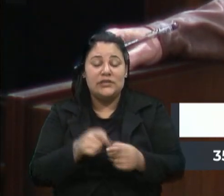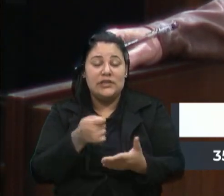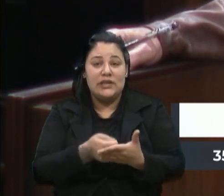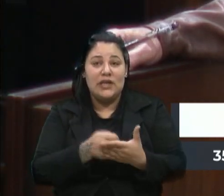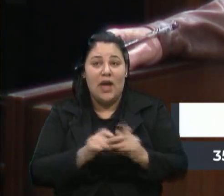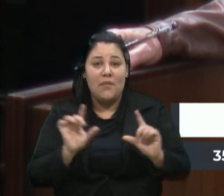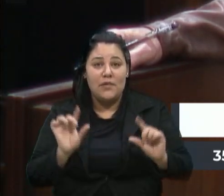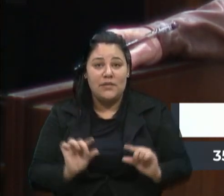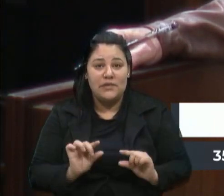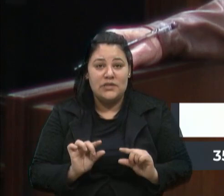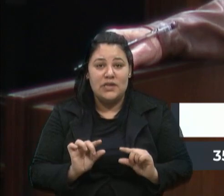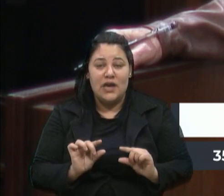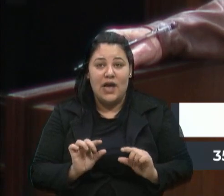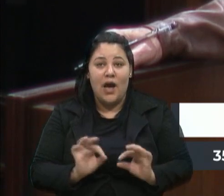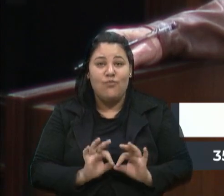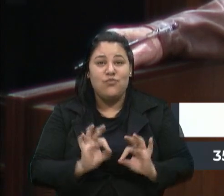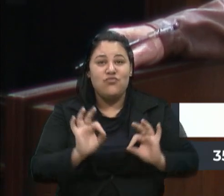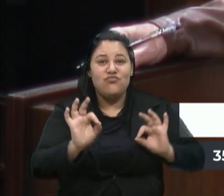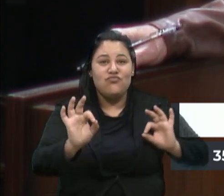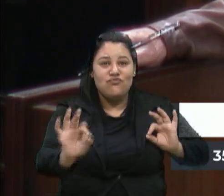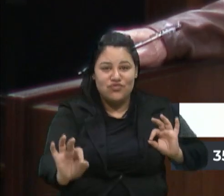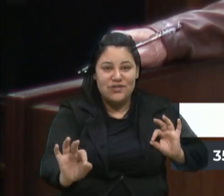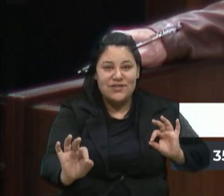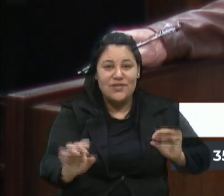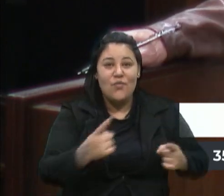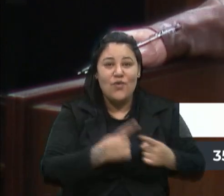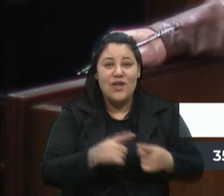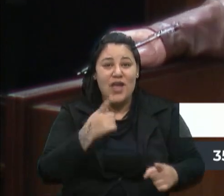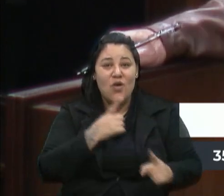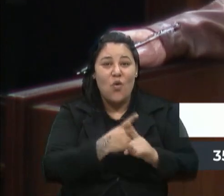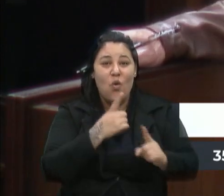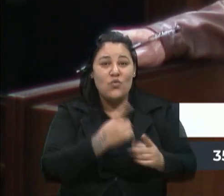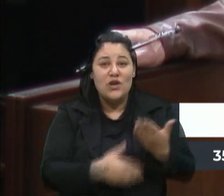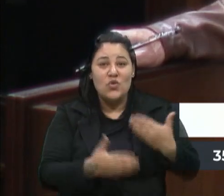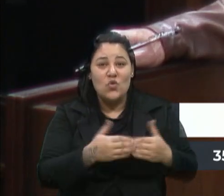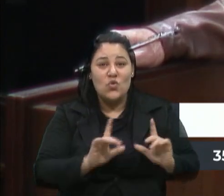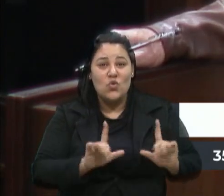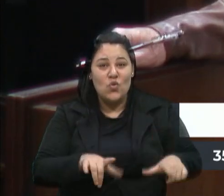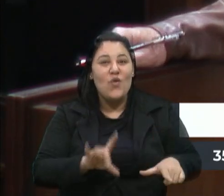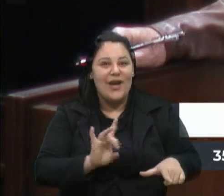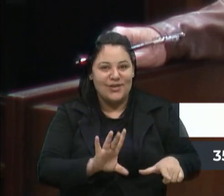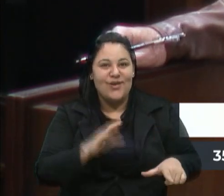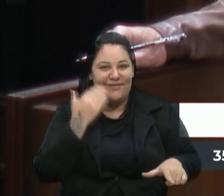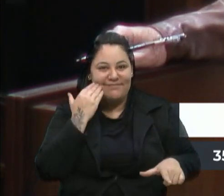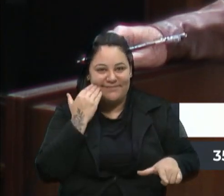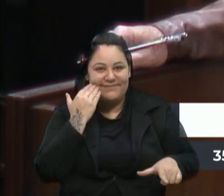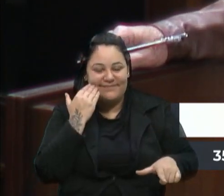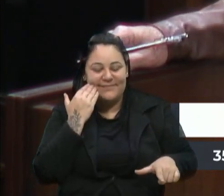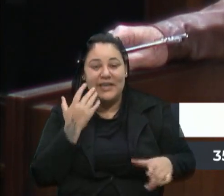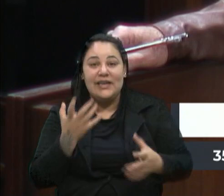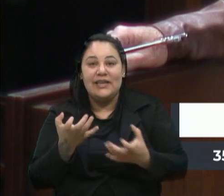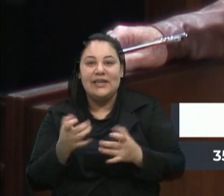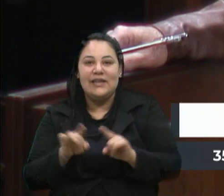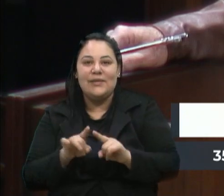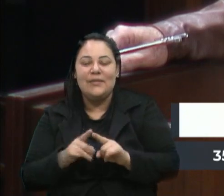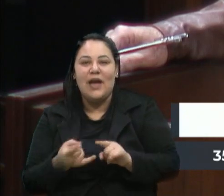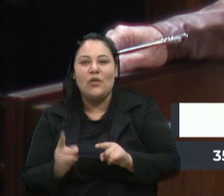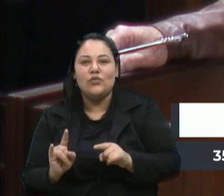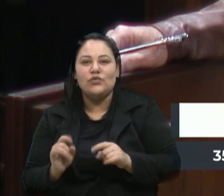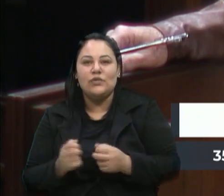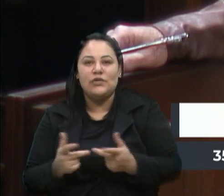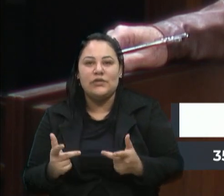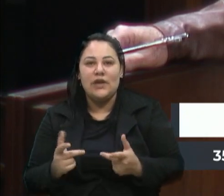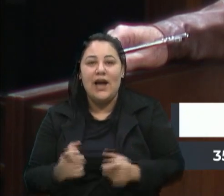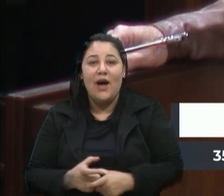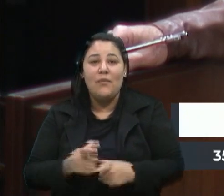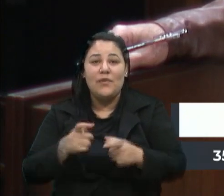os deslocamentos. Gostaria de lembrar também, como último item, amanhã